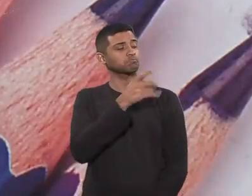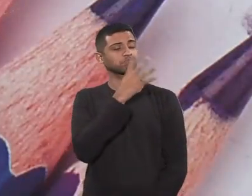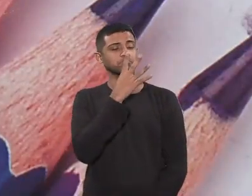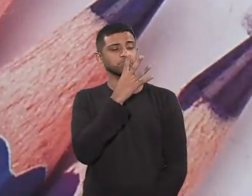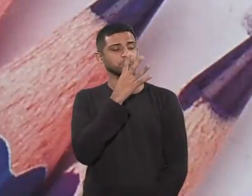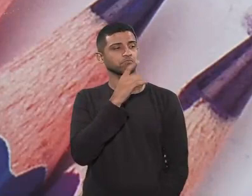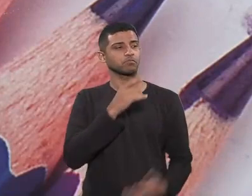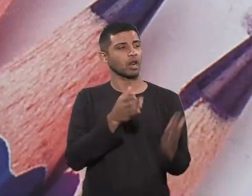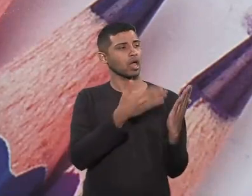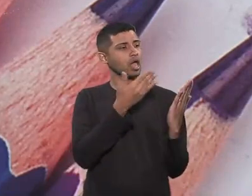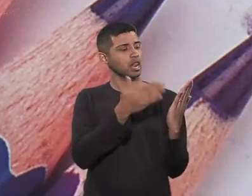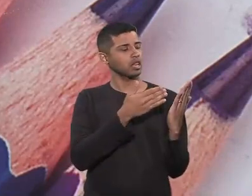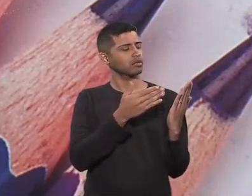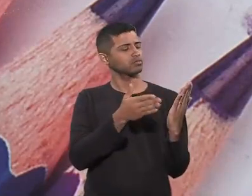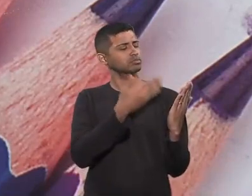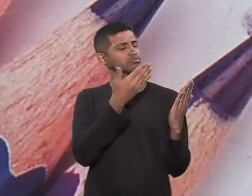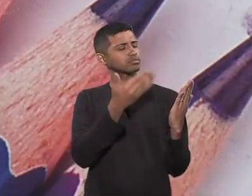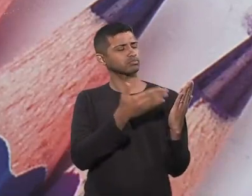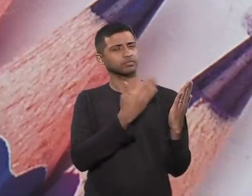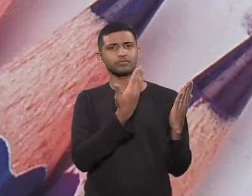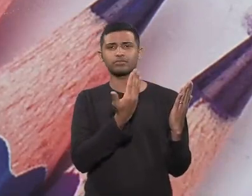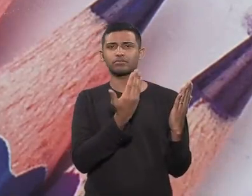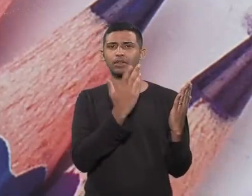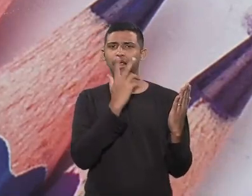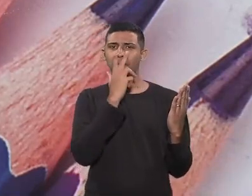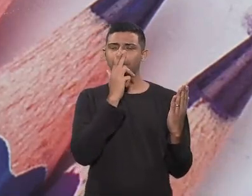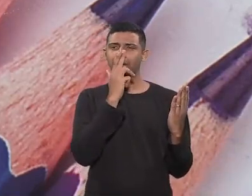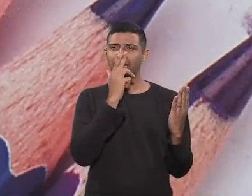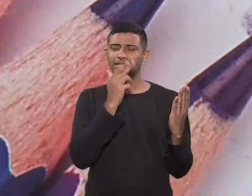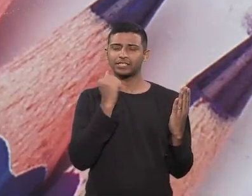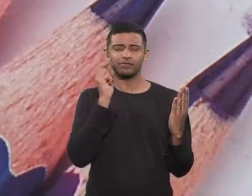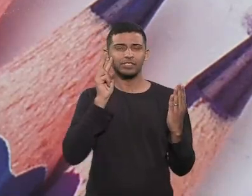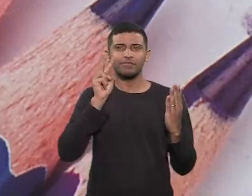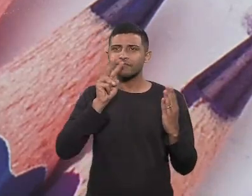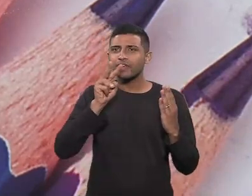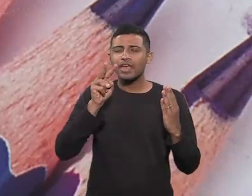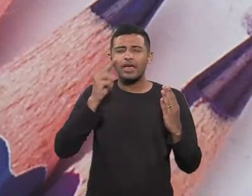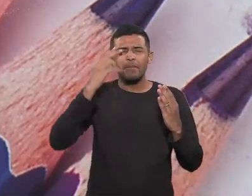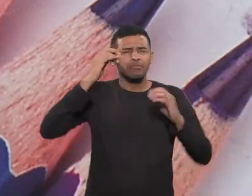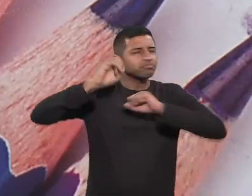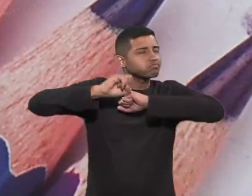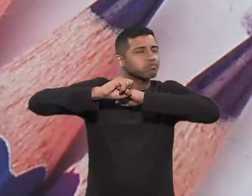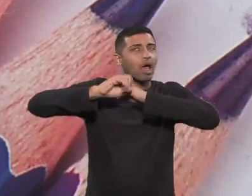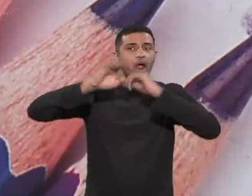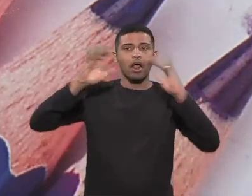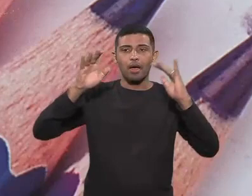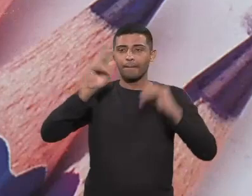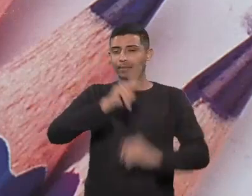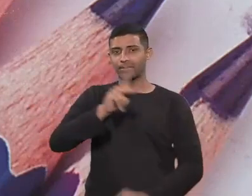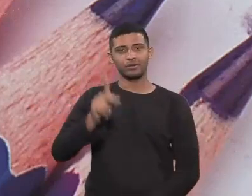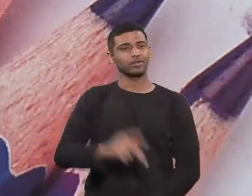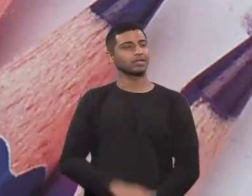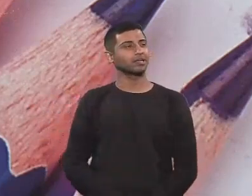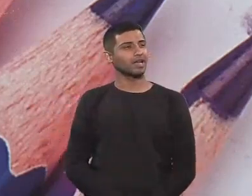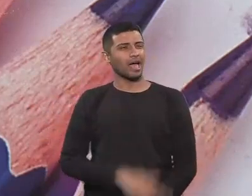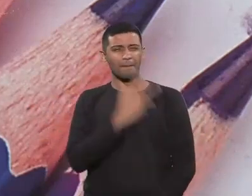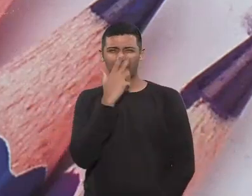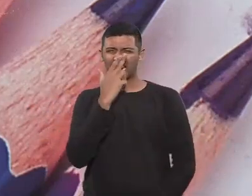Tânia, no livro dela é que é um discurso... Parecia que estava ouvindo os professores mesmo, né? Menino, parece que é a mesma